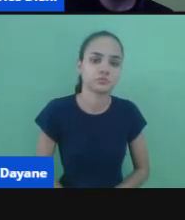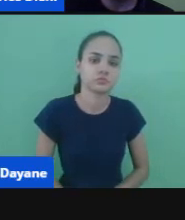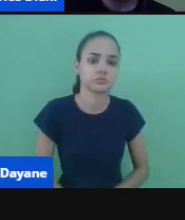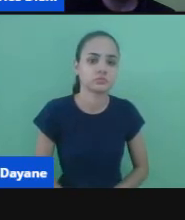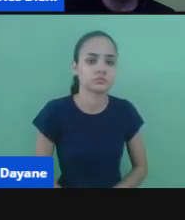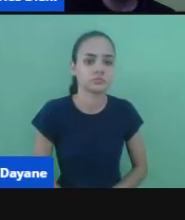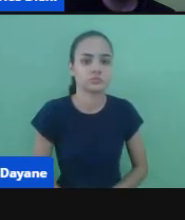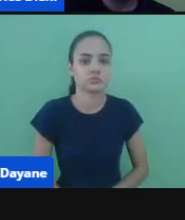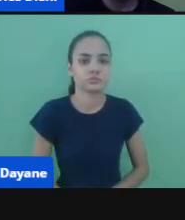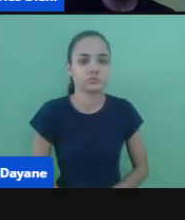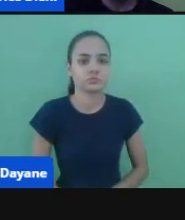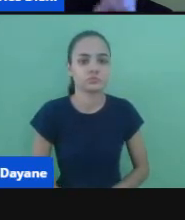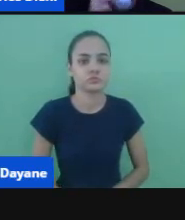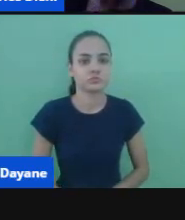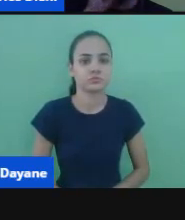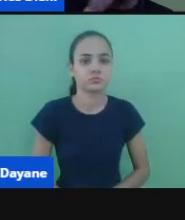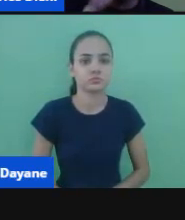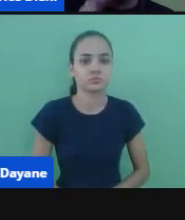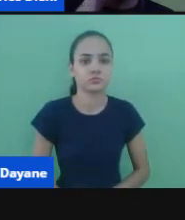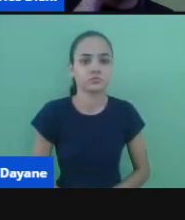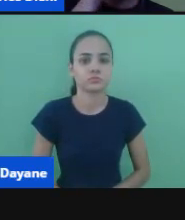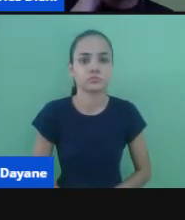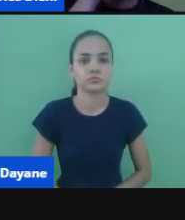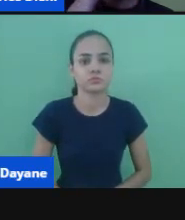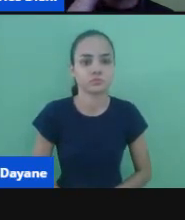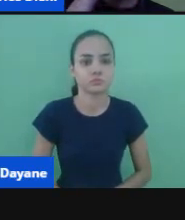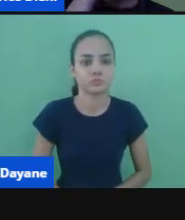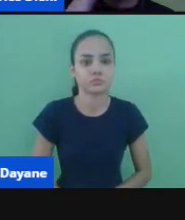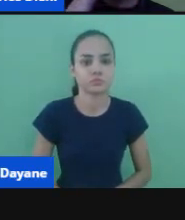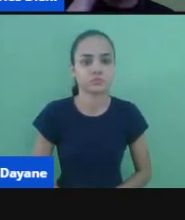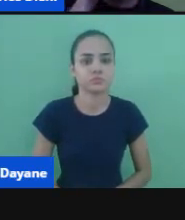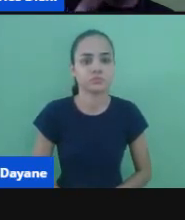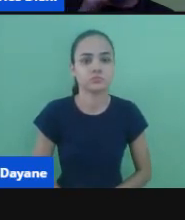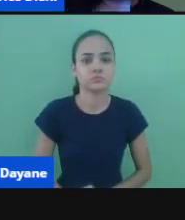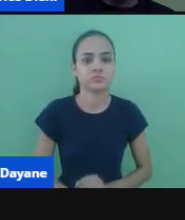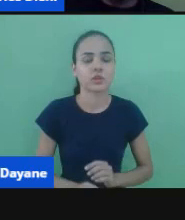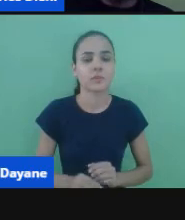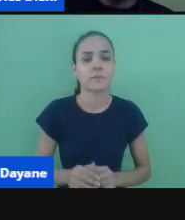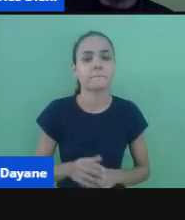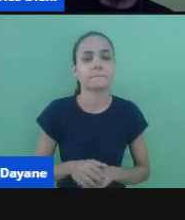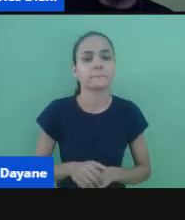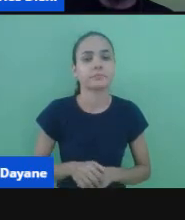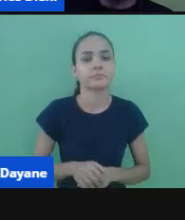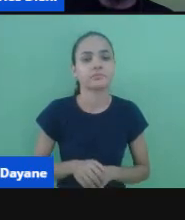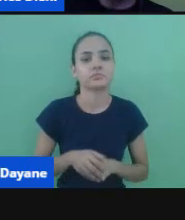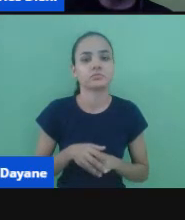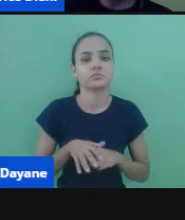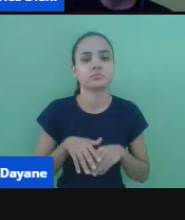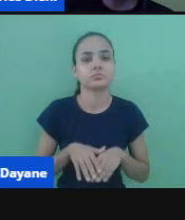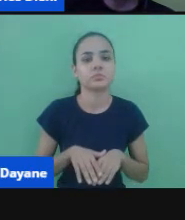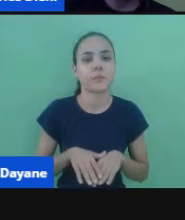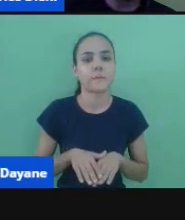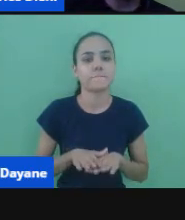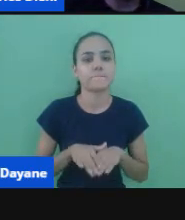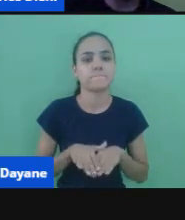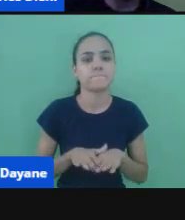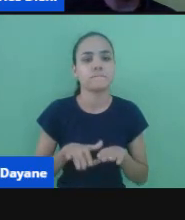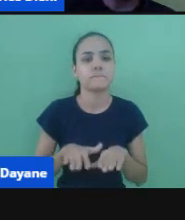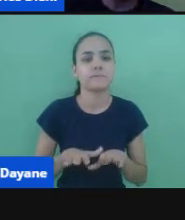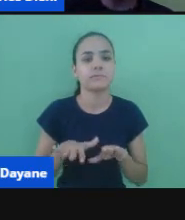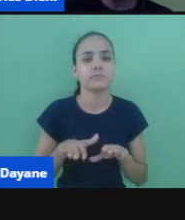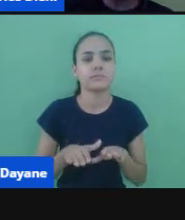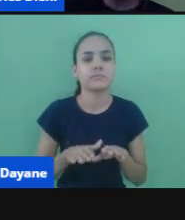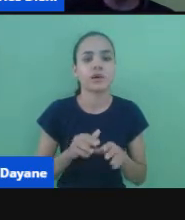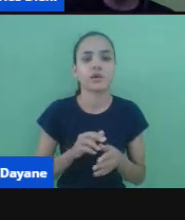Máquinas de lavar. Máquinas de lixar. Máquinas de furar. Máquinas de curvar. Máquinas de dobrar. Máquinas de engarrafar. Máquinas de